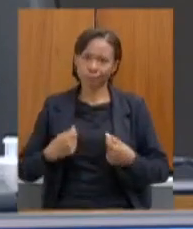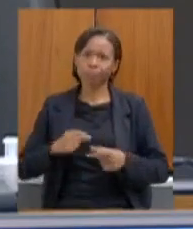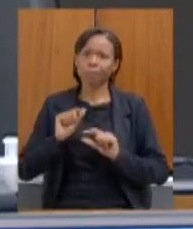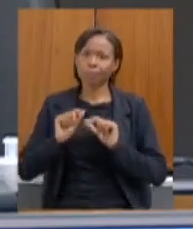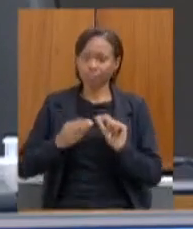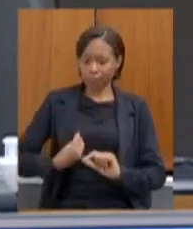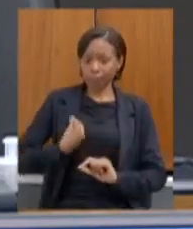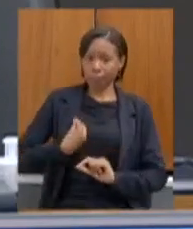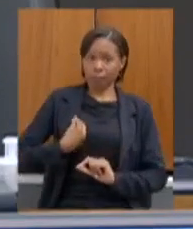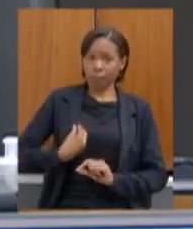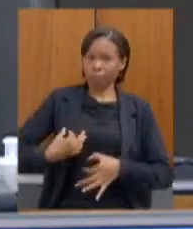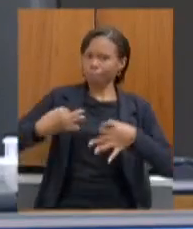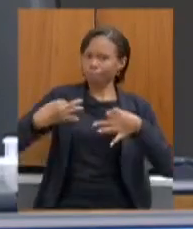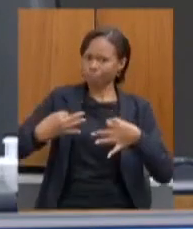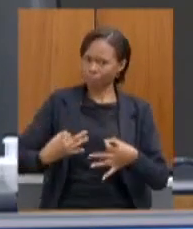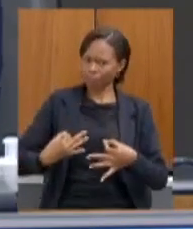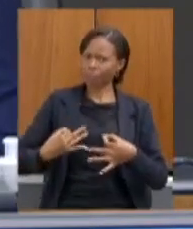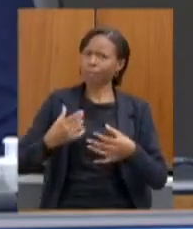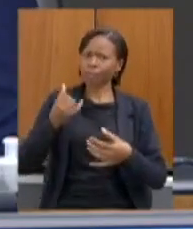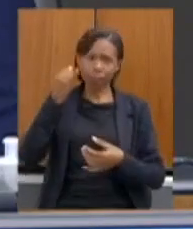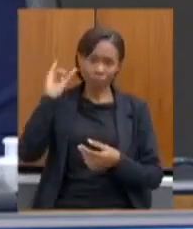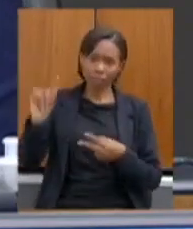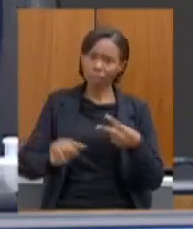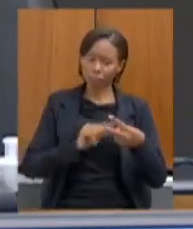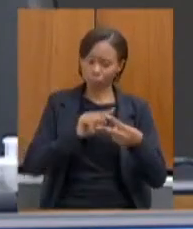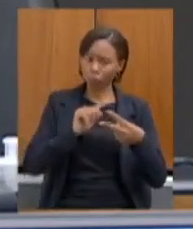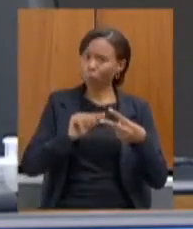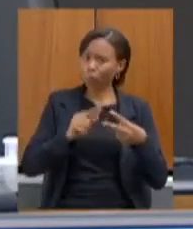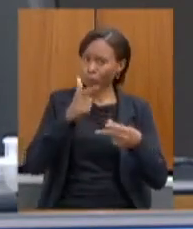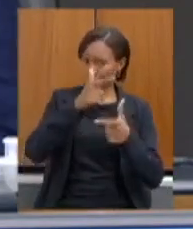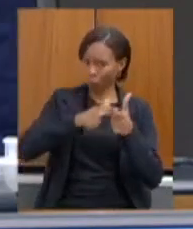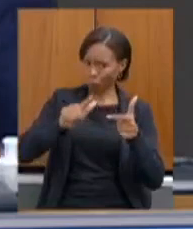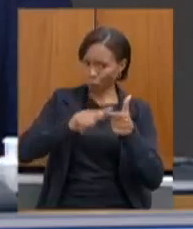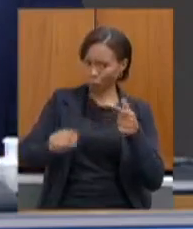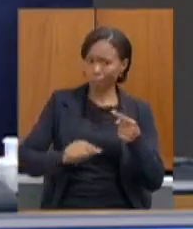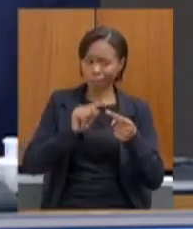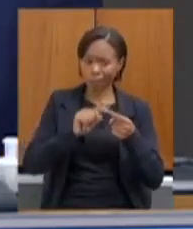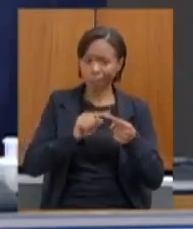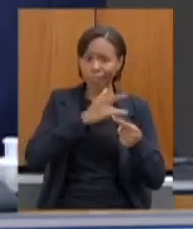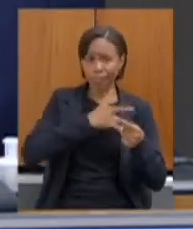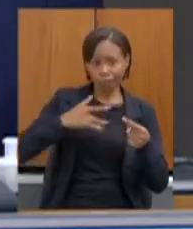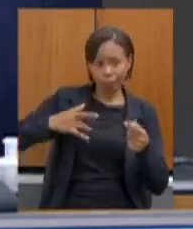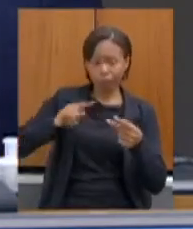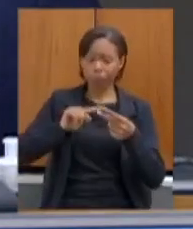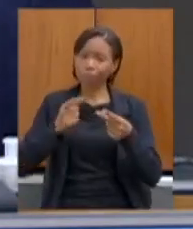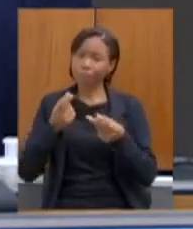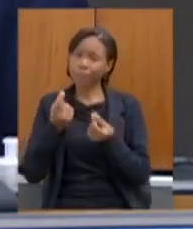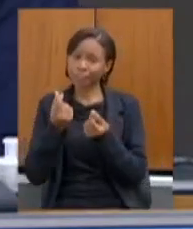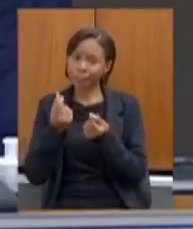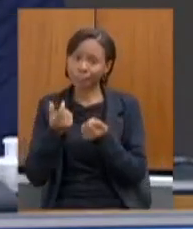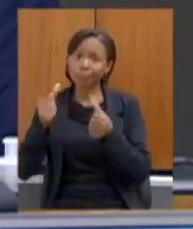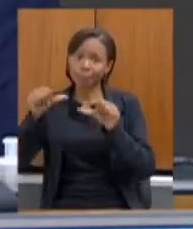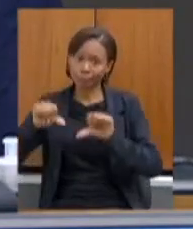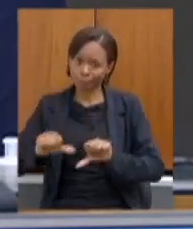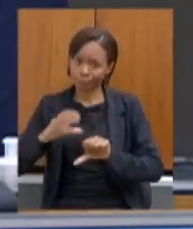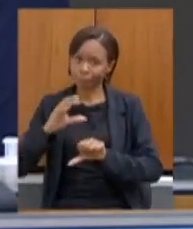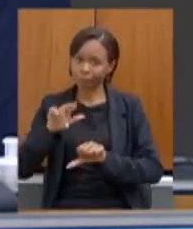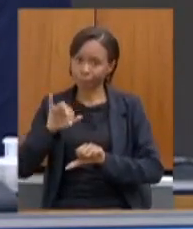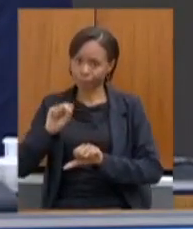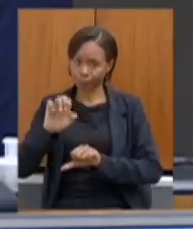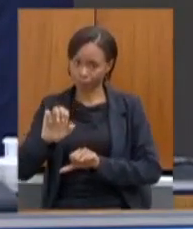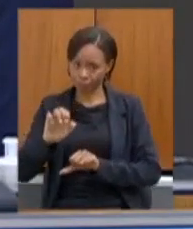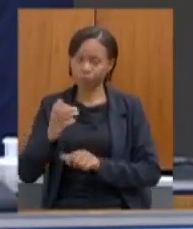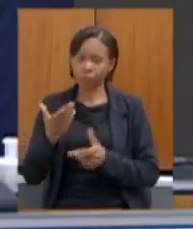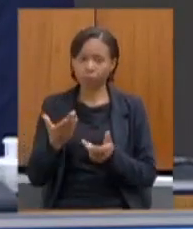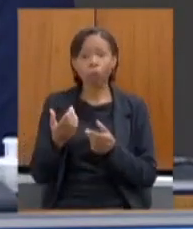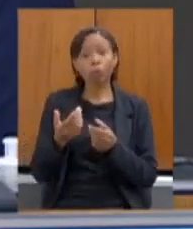tenha dois problemas, o problema da saúde e depois o problema de crise econômica do nosso Estado. Então, criamos aí, o